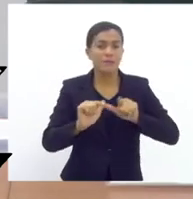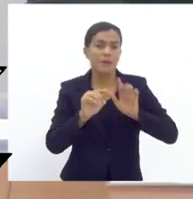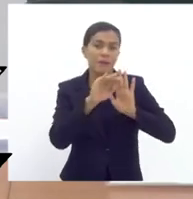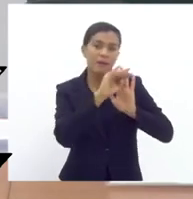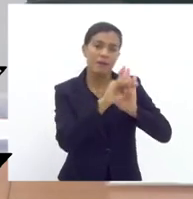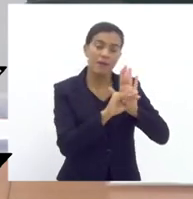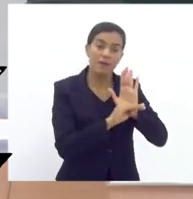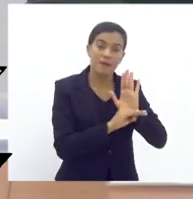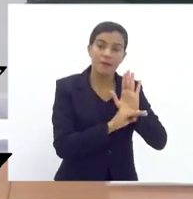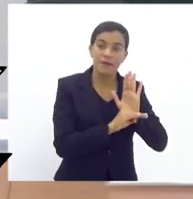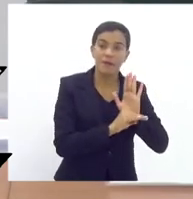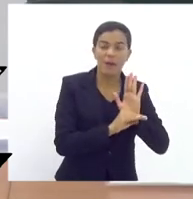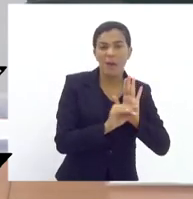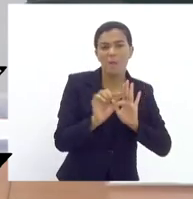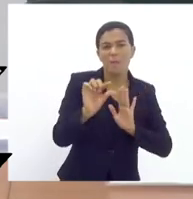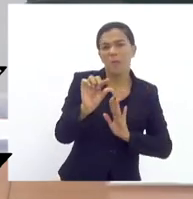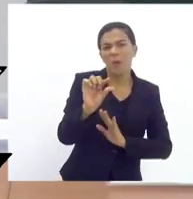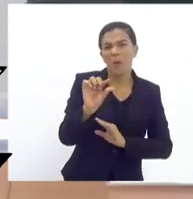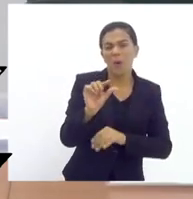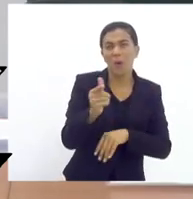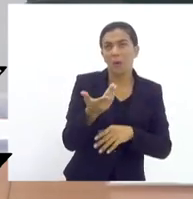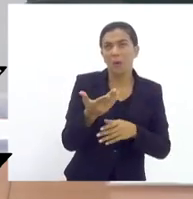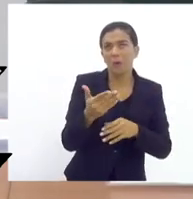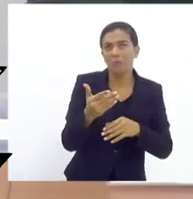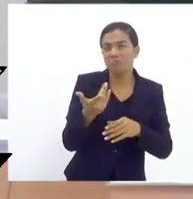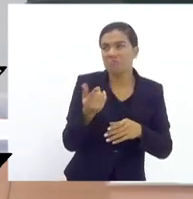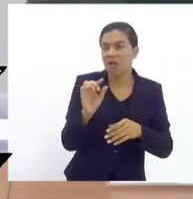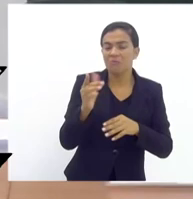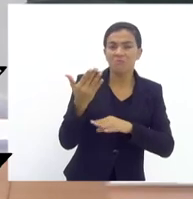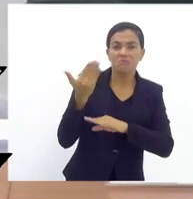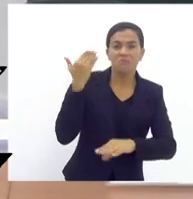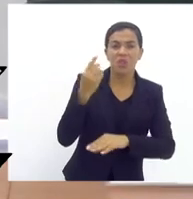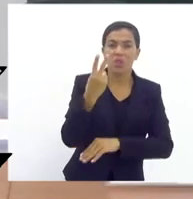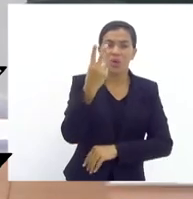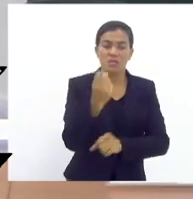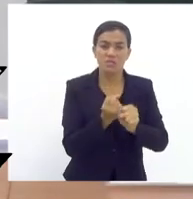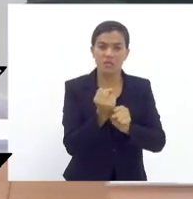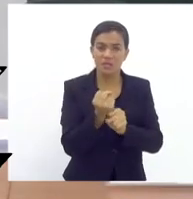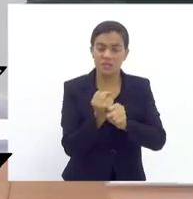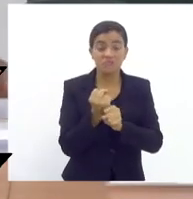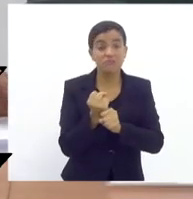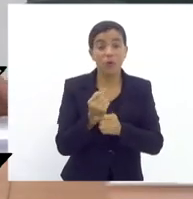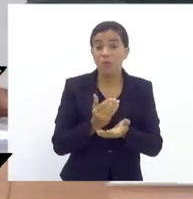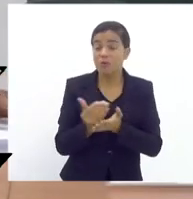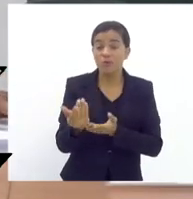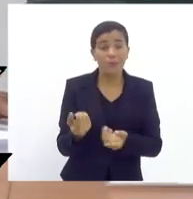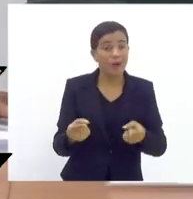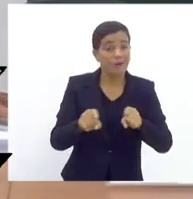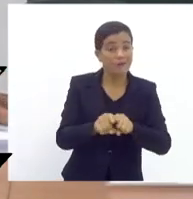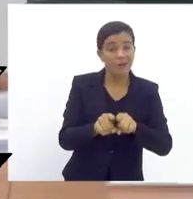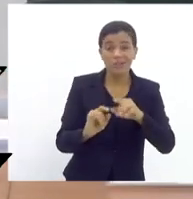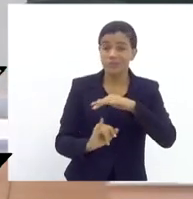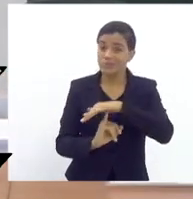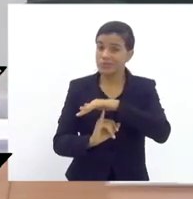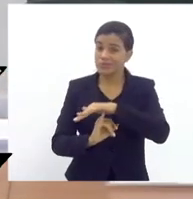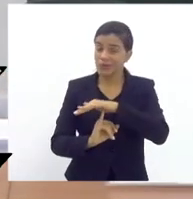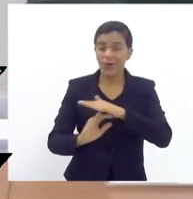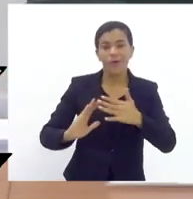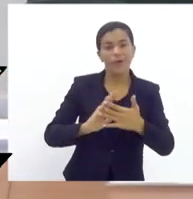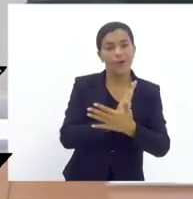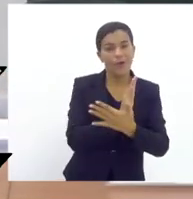pauta na casa a pouco mais de dois anos e foi a partir de uma Inter institucional com